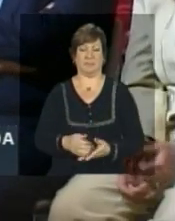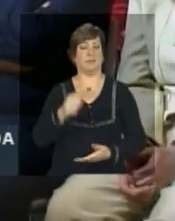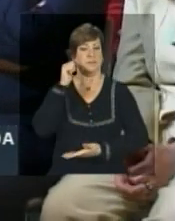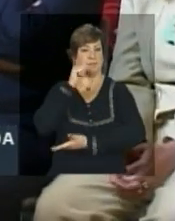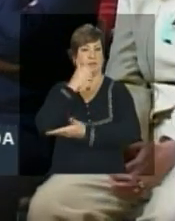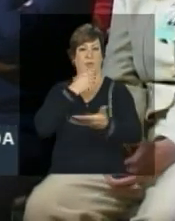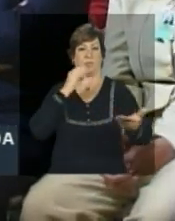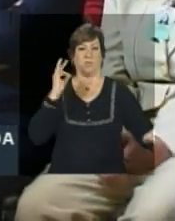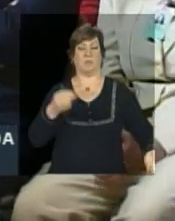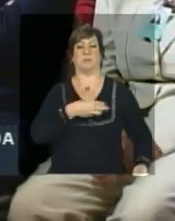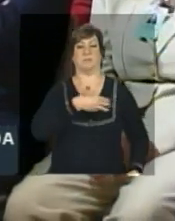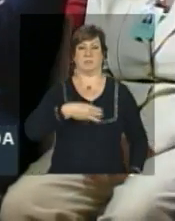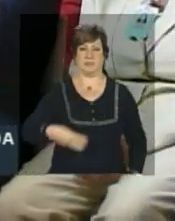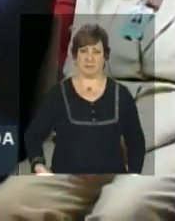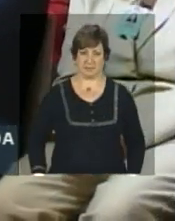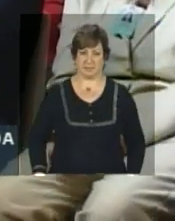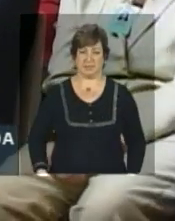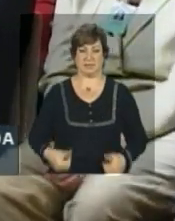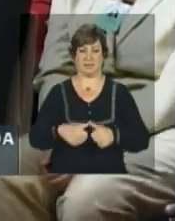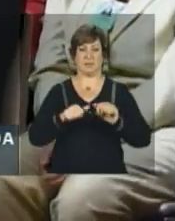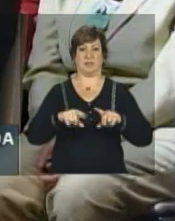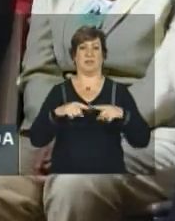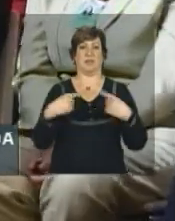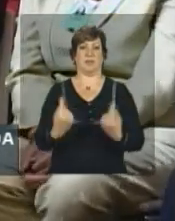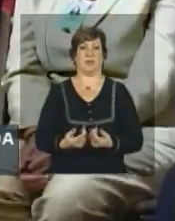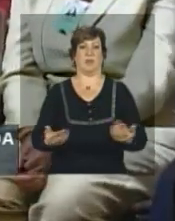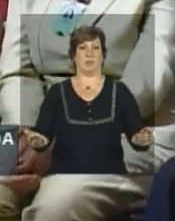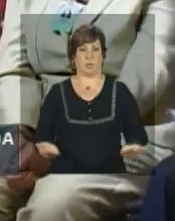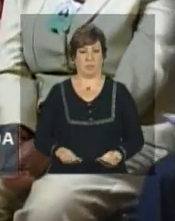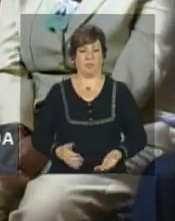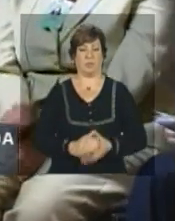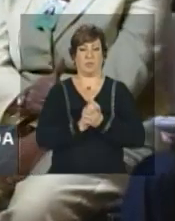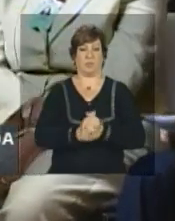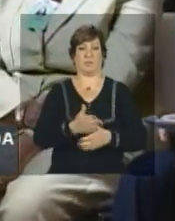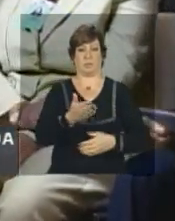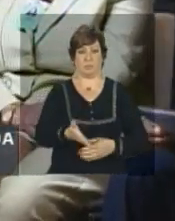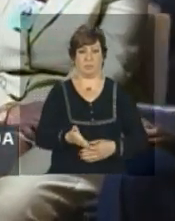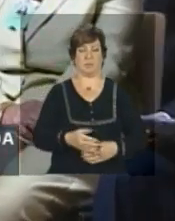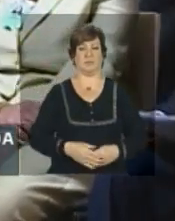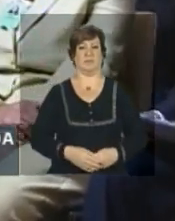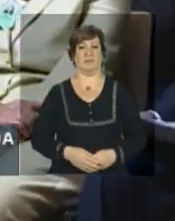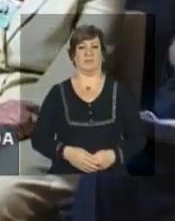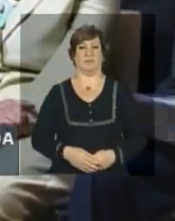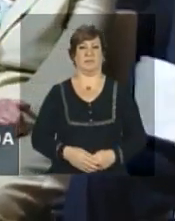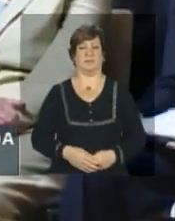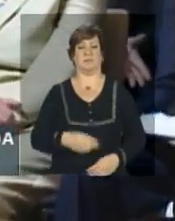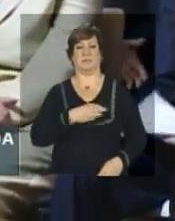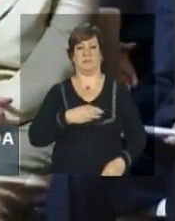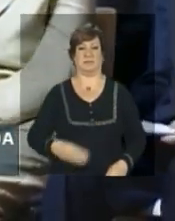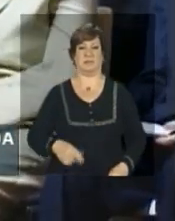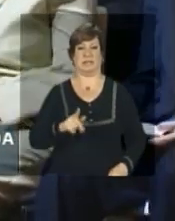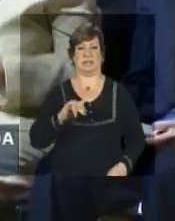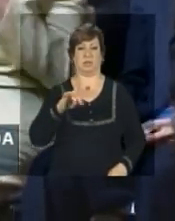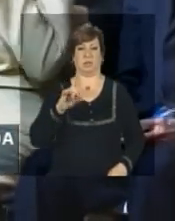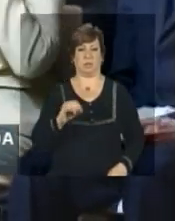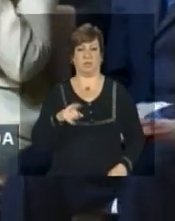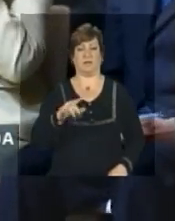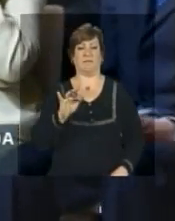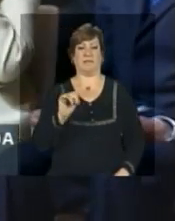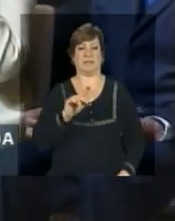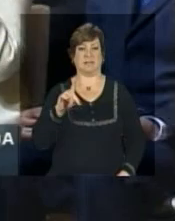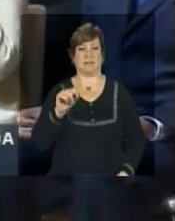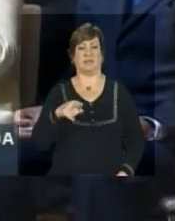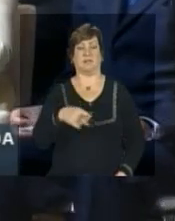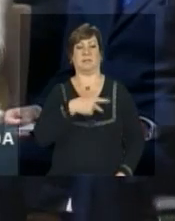senhoras e senhores ministros aqui presentes, ao cumprimentar o ministro Guido Mantega, da